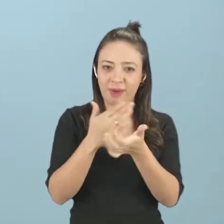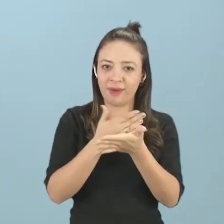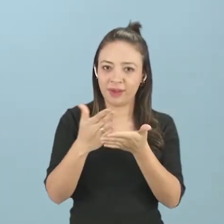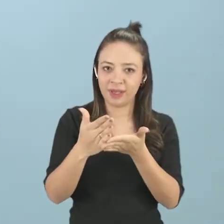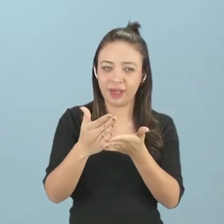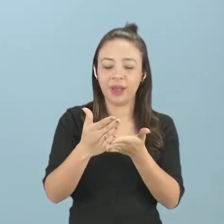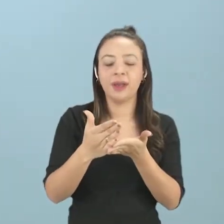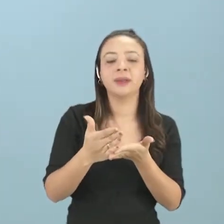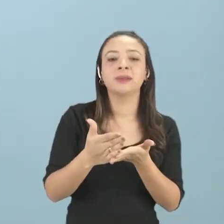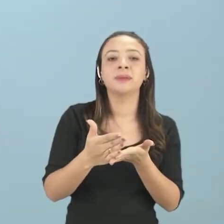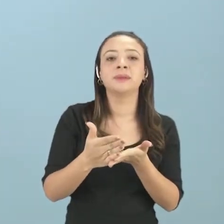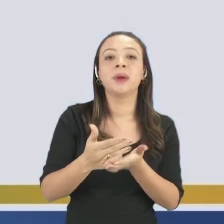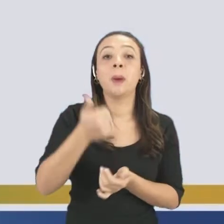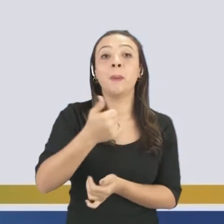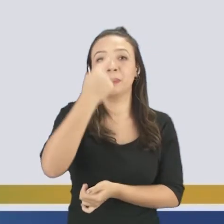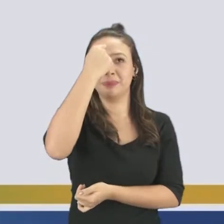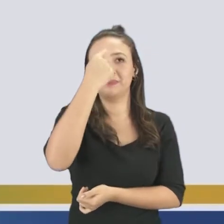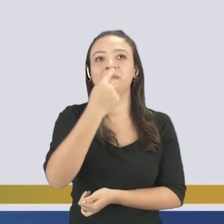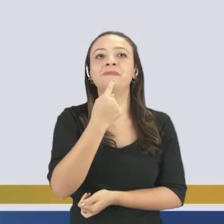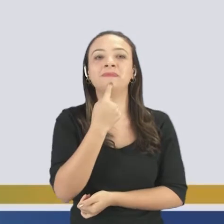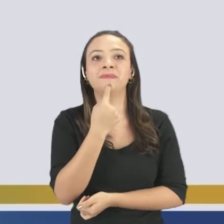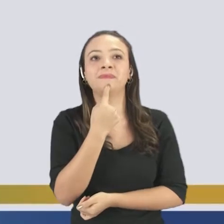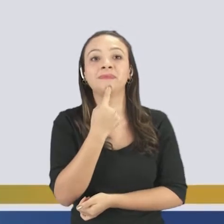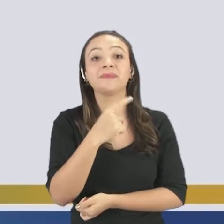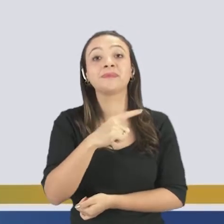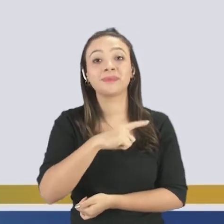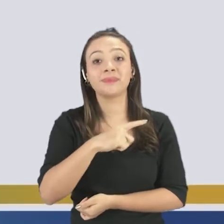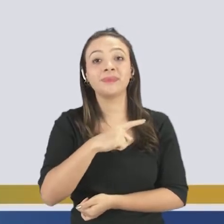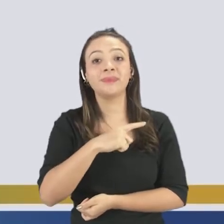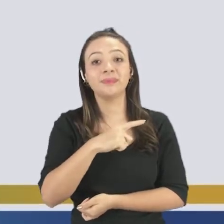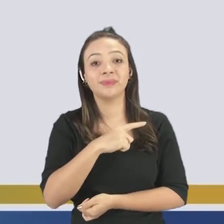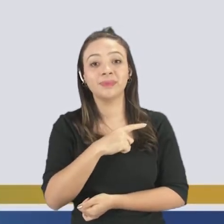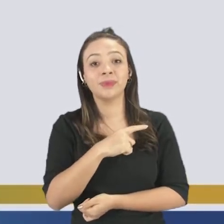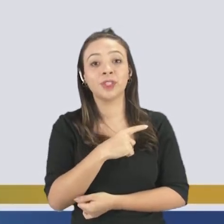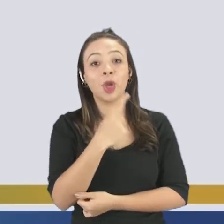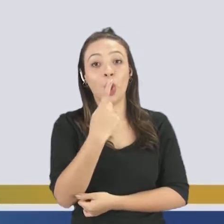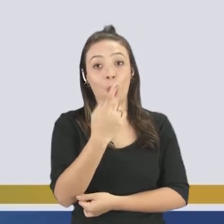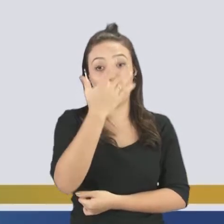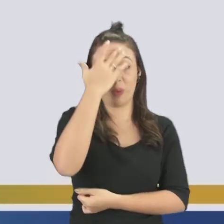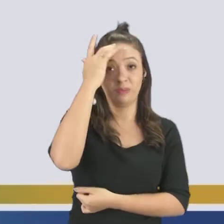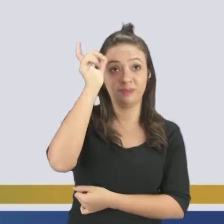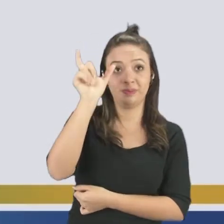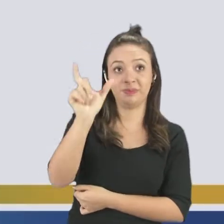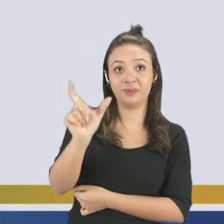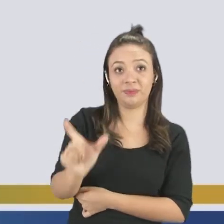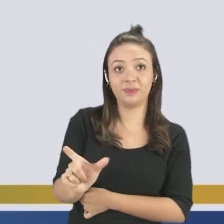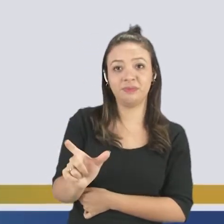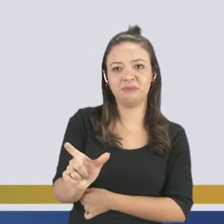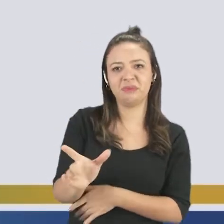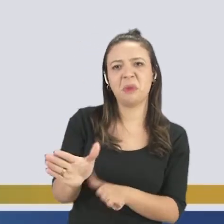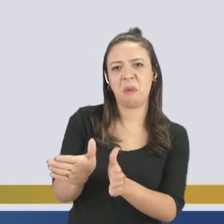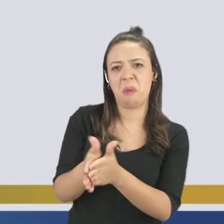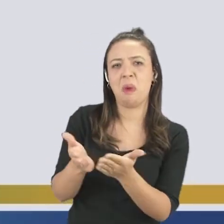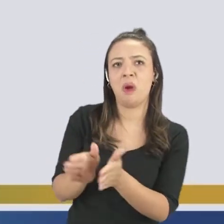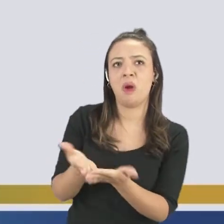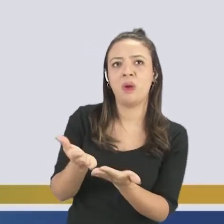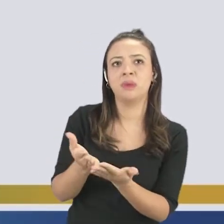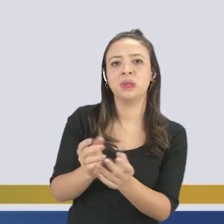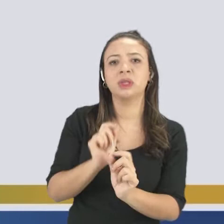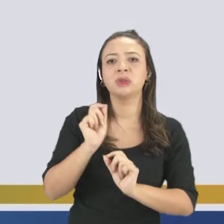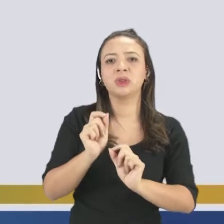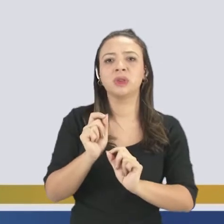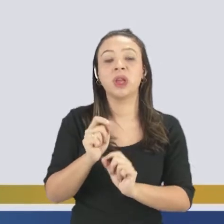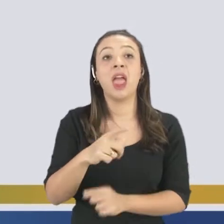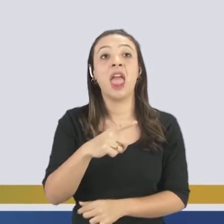com a primeira ilustração. Nós temos aí uma pessoa abastada na sociedade que diz: eu tenho